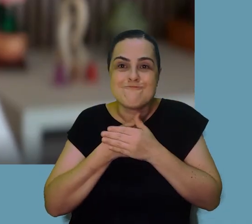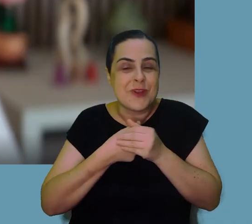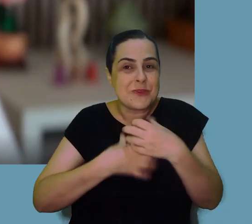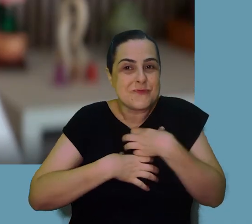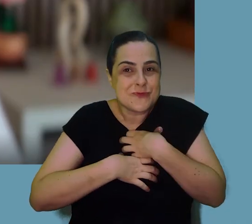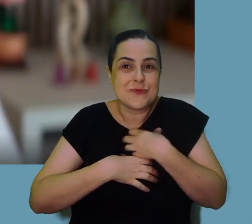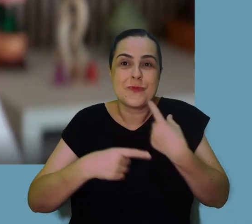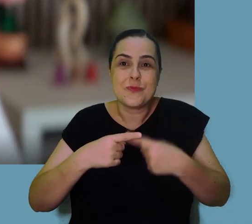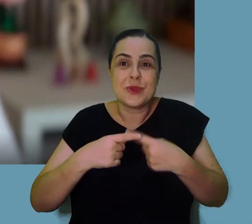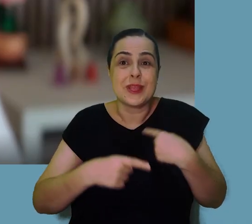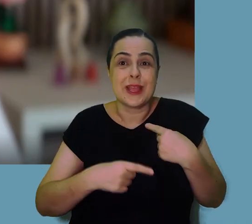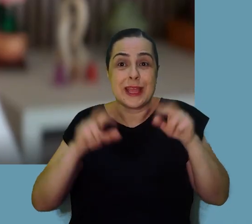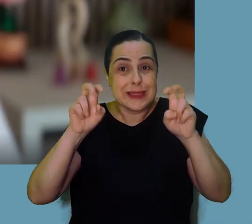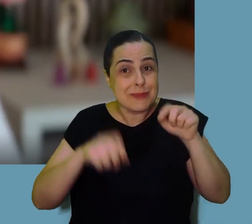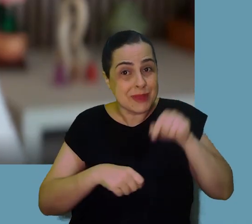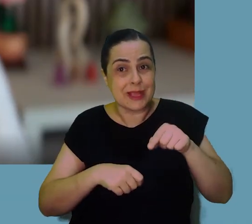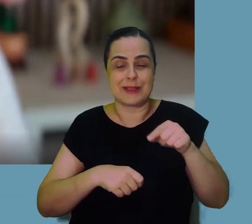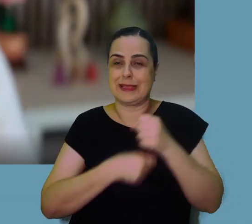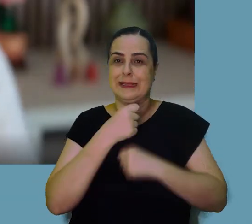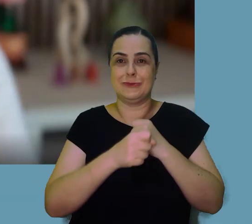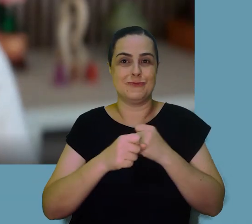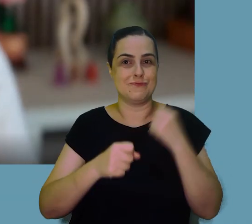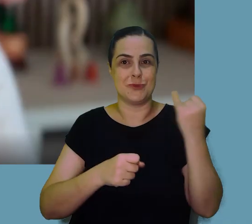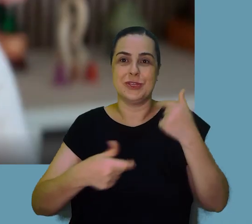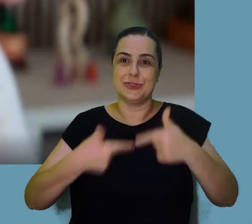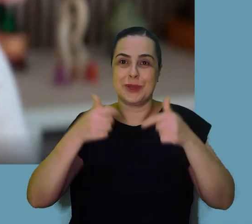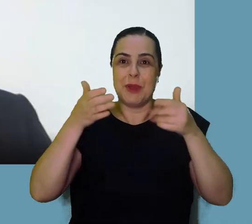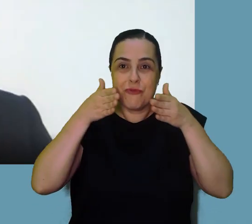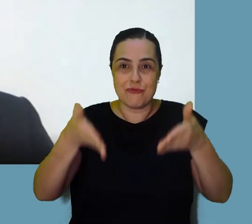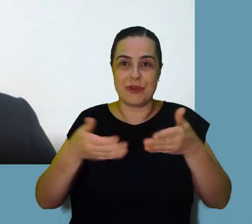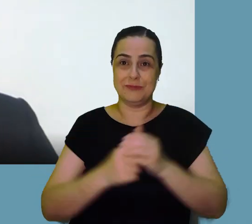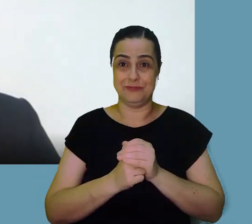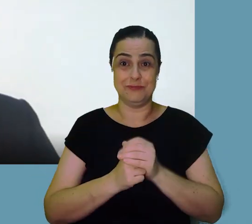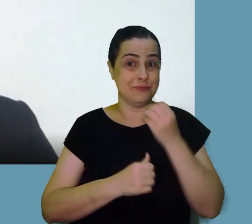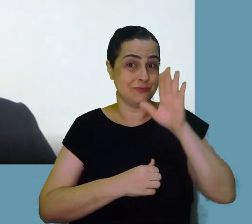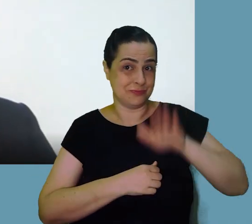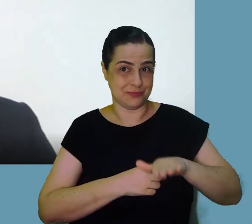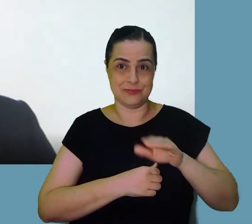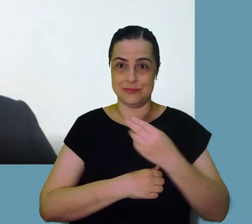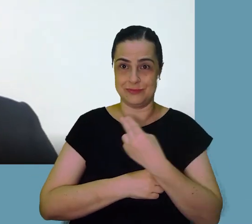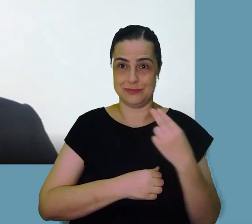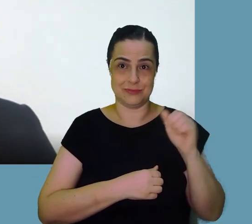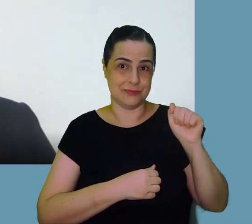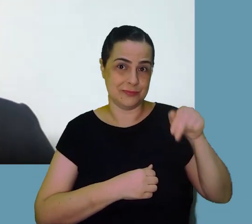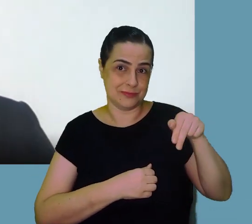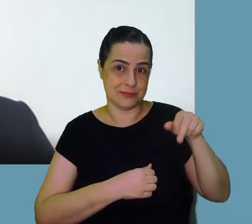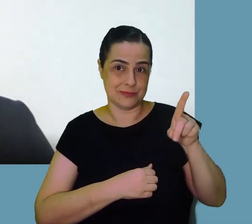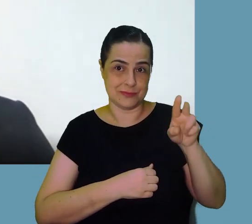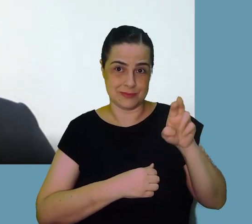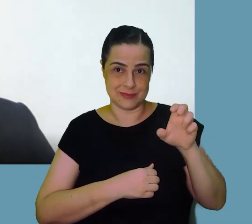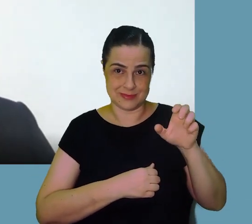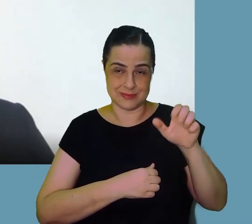muito necessário para a gente trabalhar aí esse ano. Olá, boa tarde, pessoal. Eu sou a Andréia, mas em